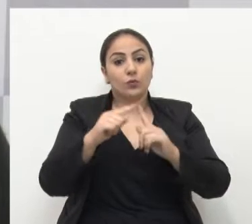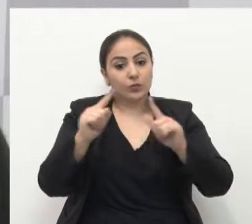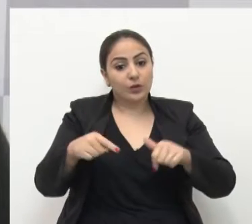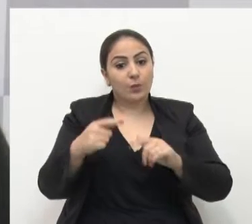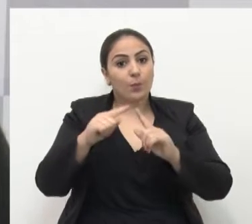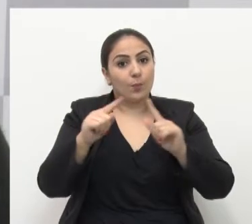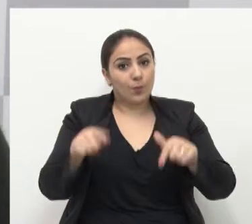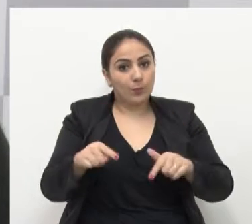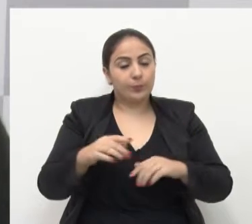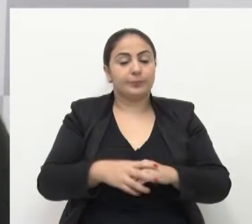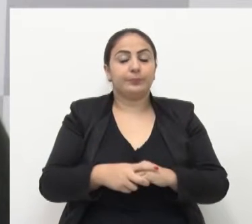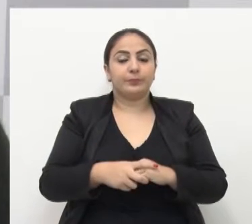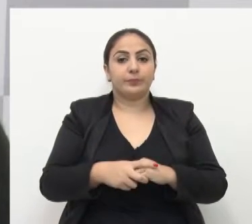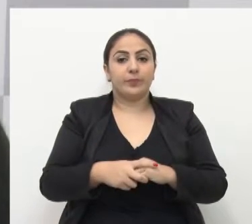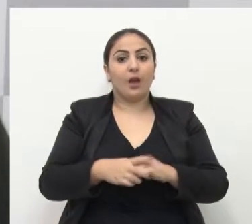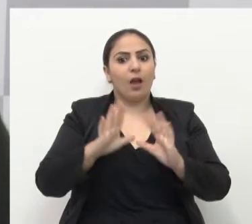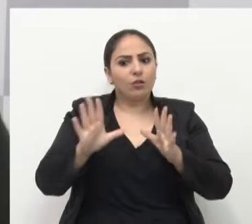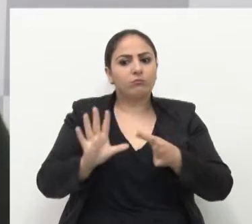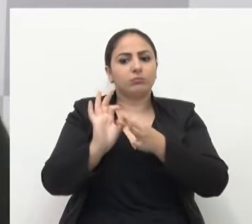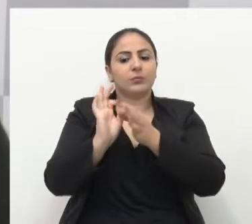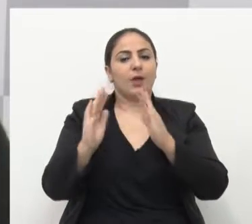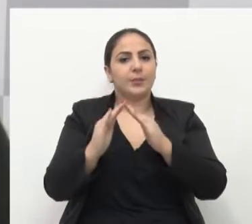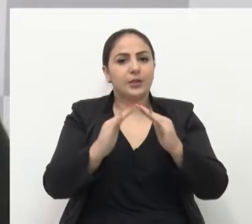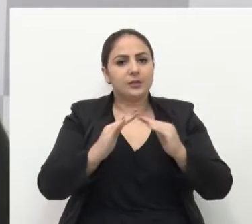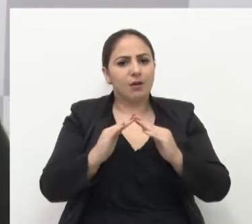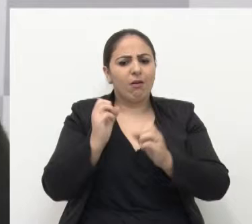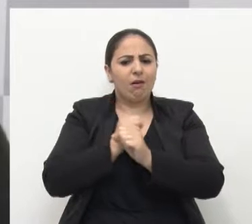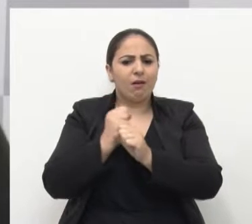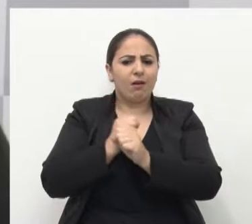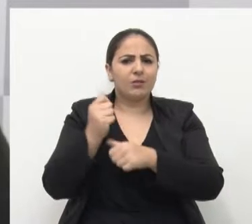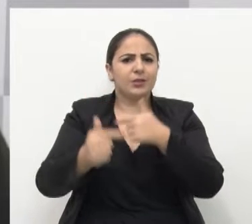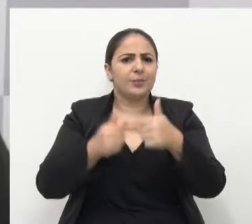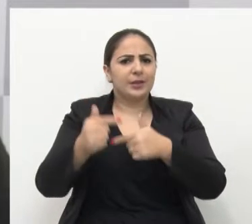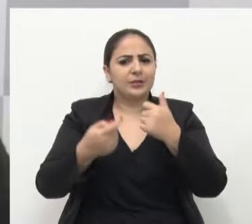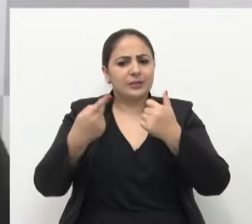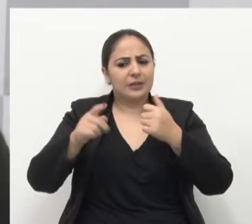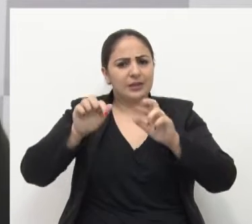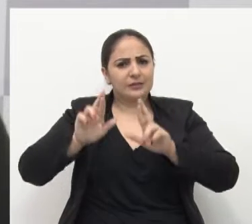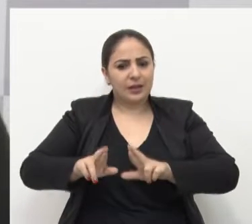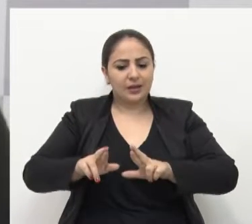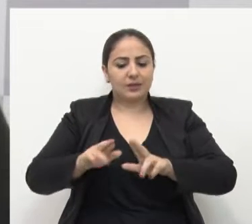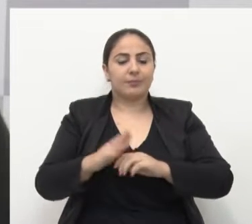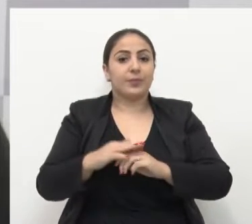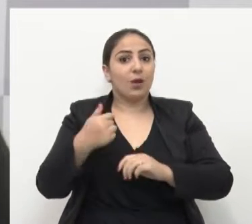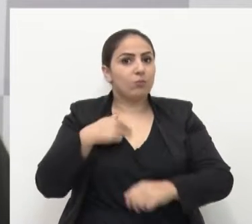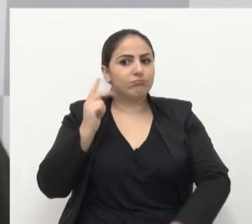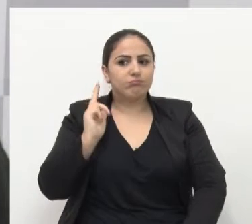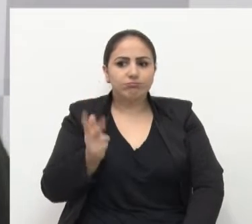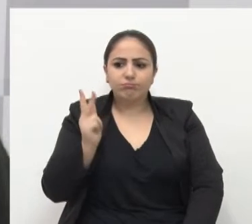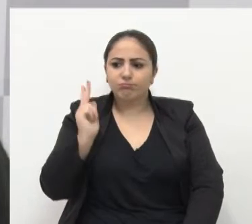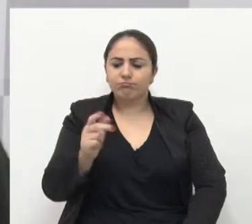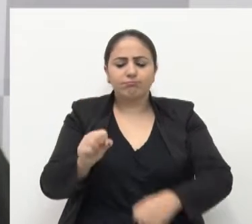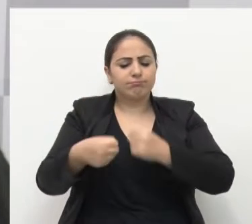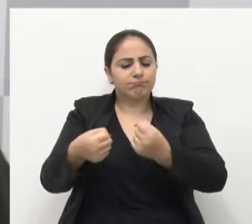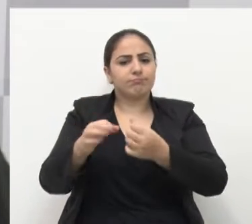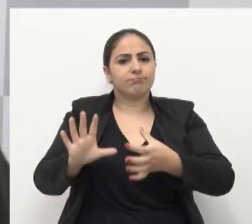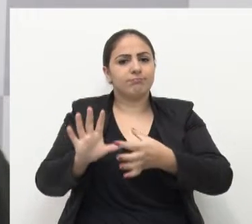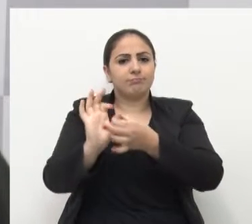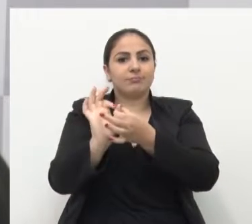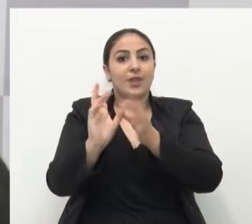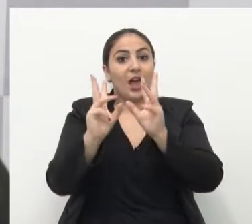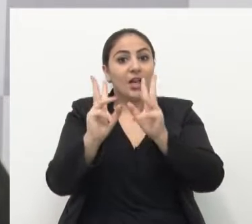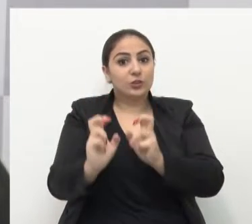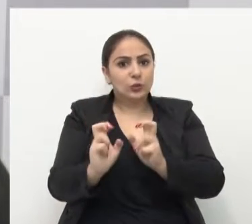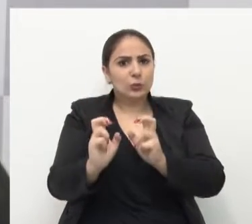ligado à habitação né e durante todos os anos que passei como funcionário público é eu sempre tive uma lesão a forte ligação